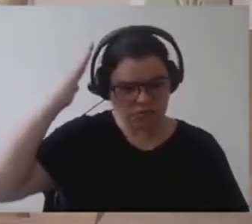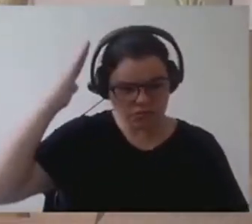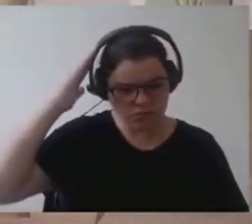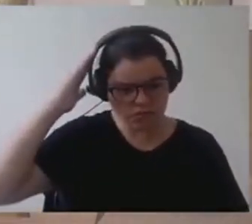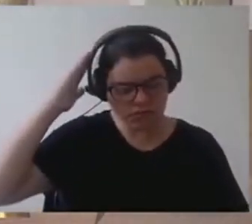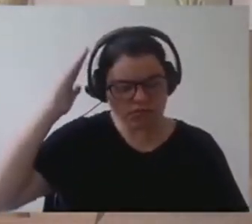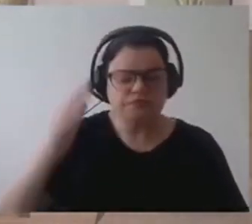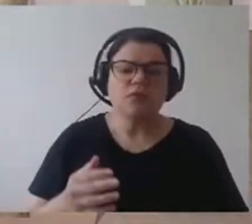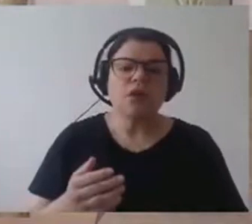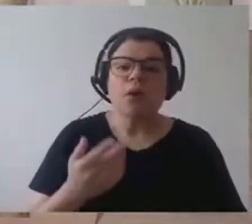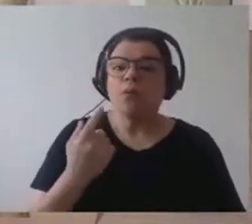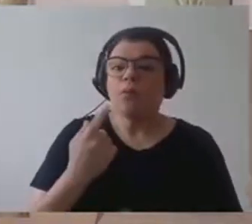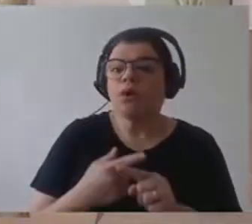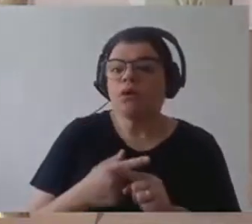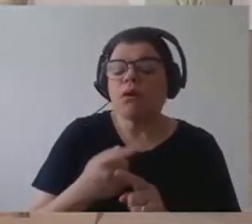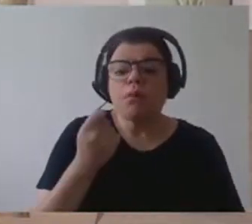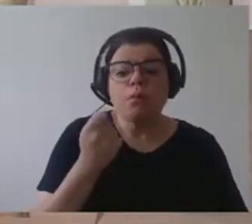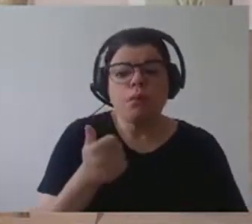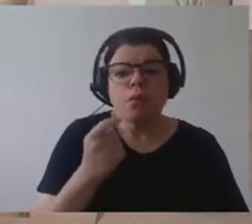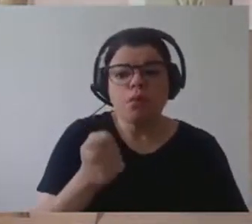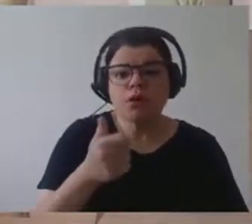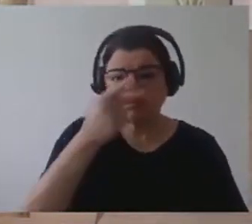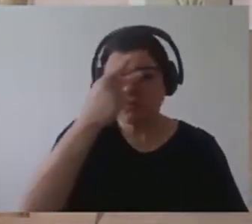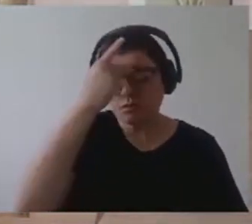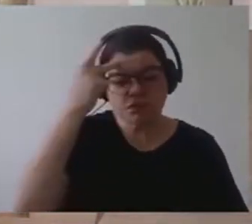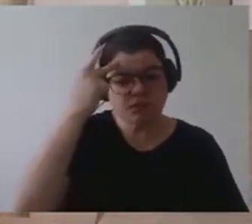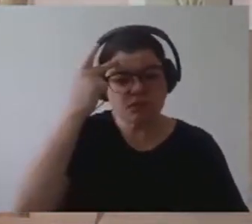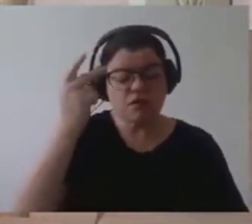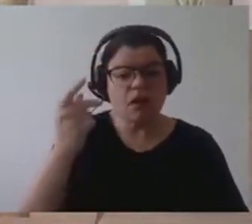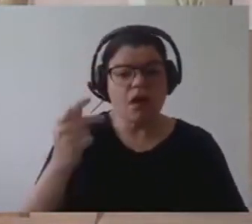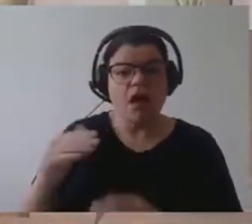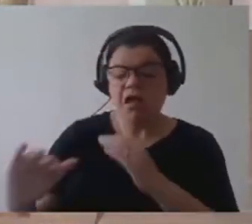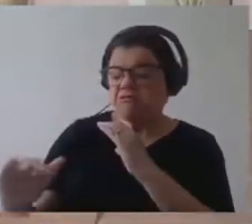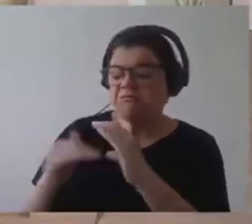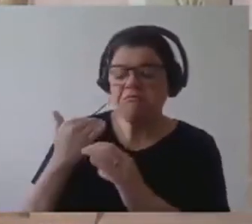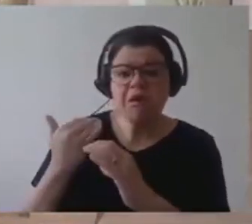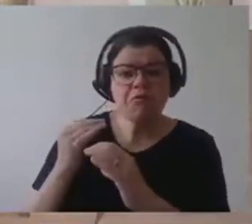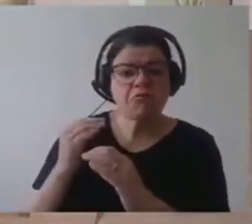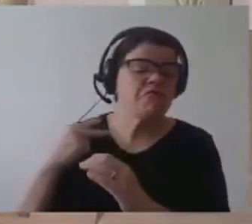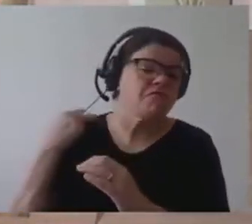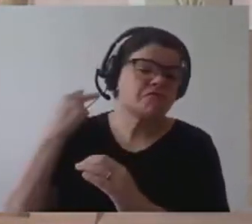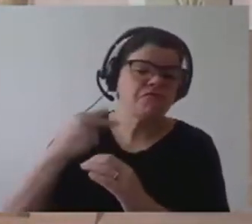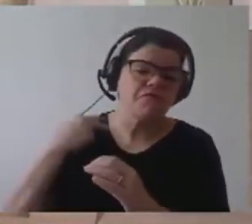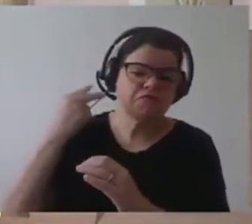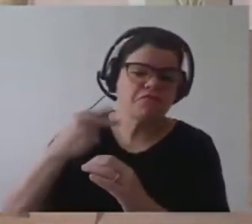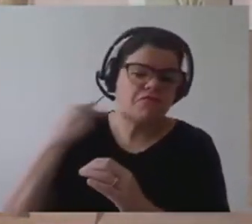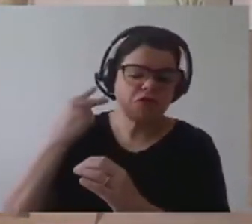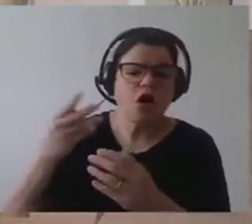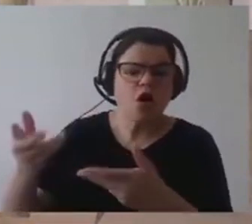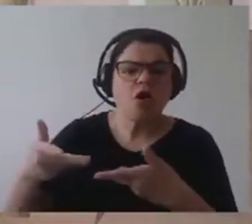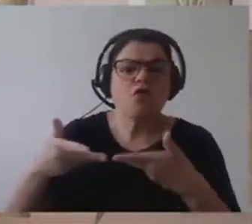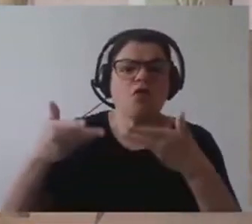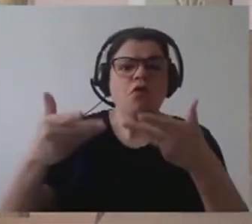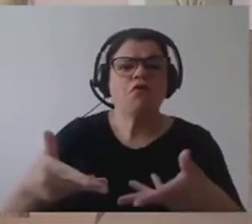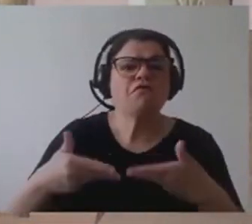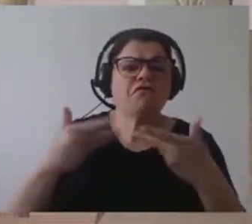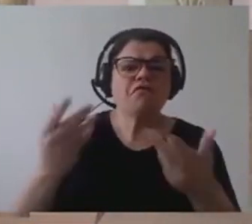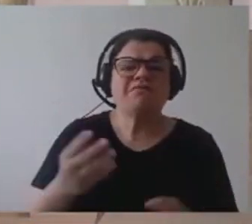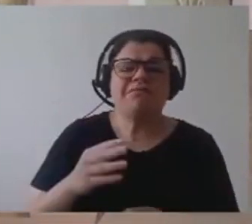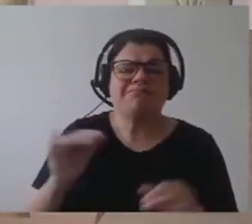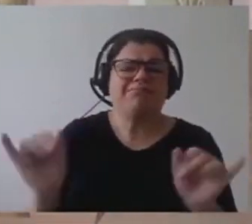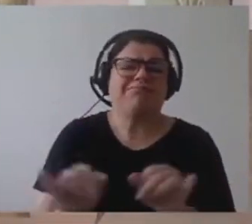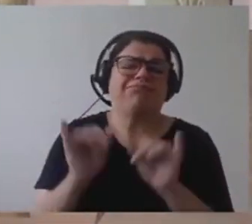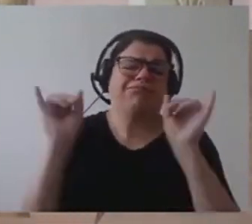ficaram sabendo no nosso e-mail de vereadores chega convite para tudo quando é besteira para tudo qu